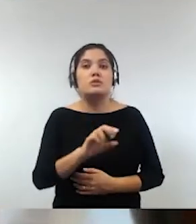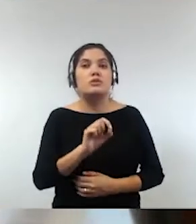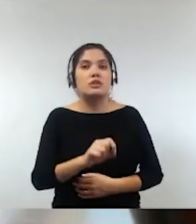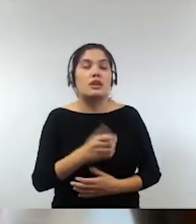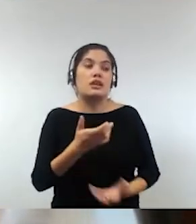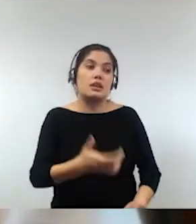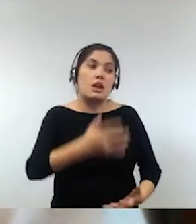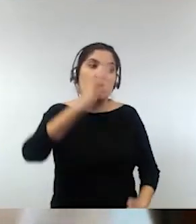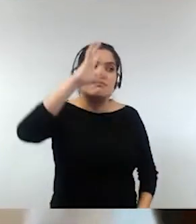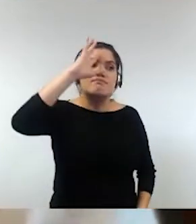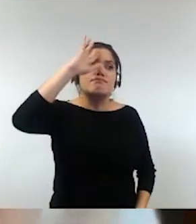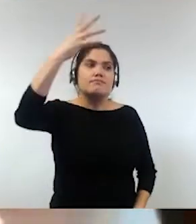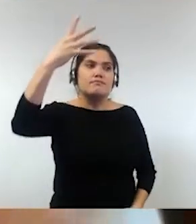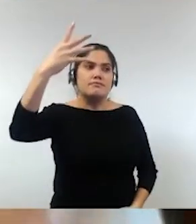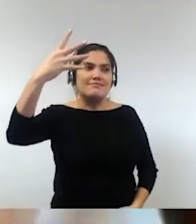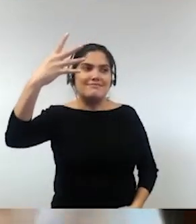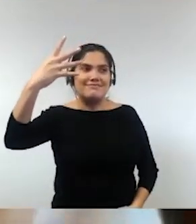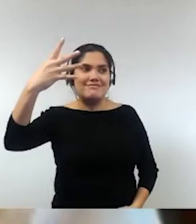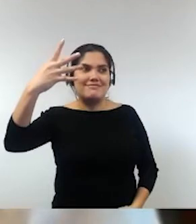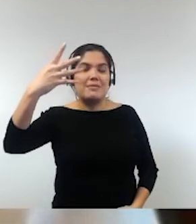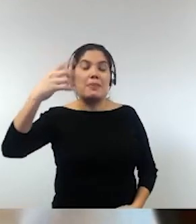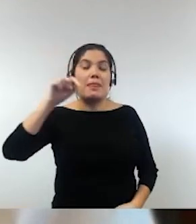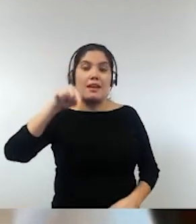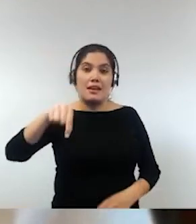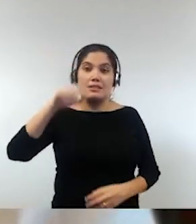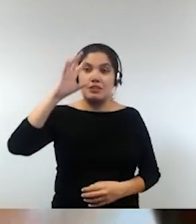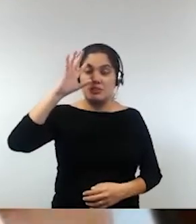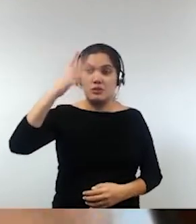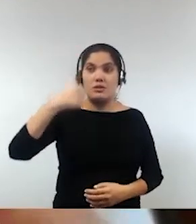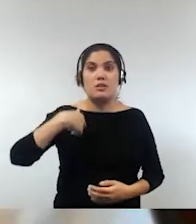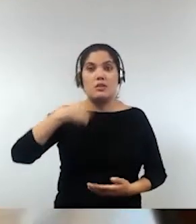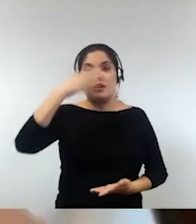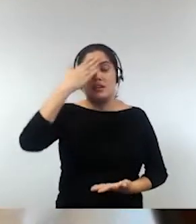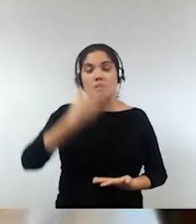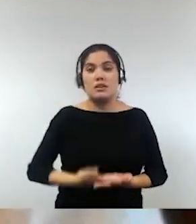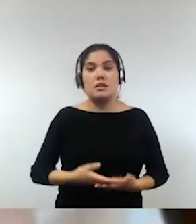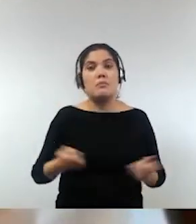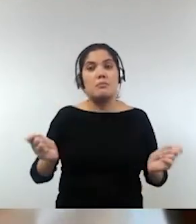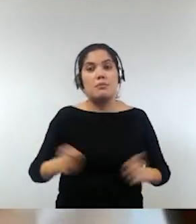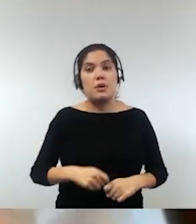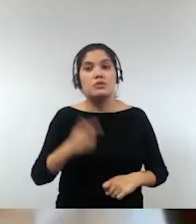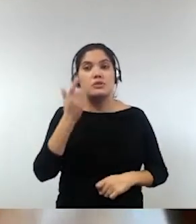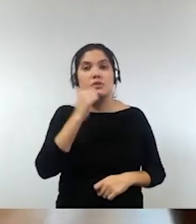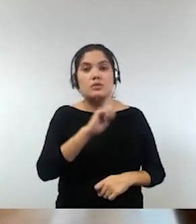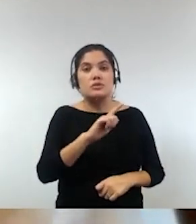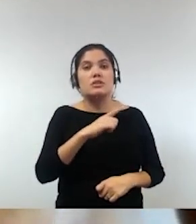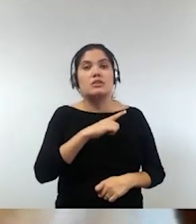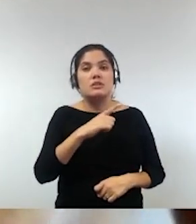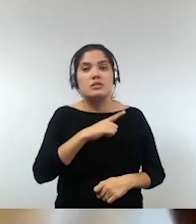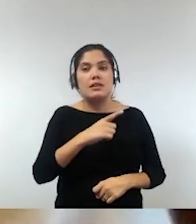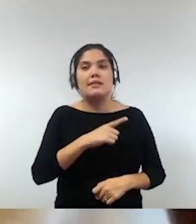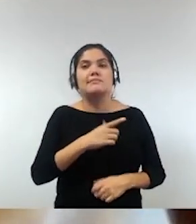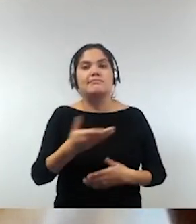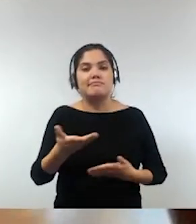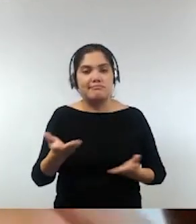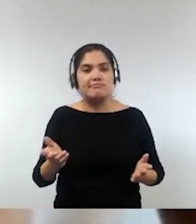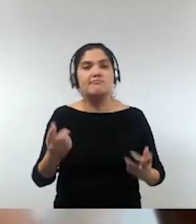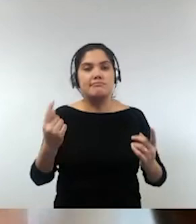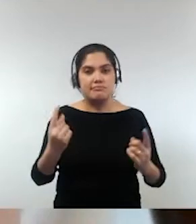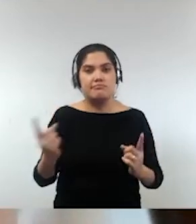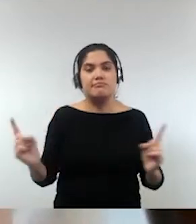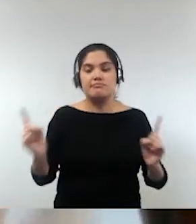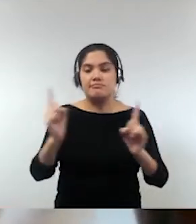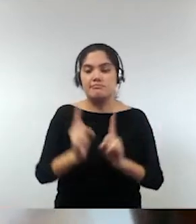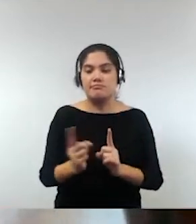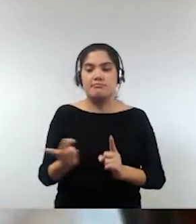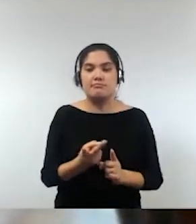uma solução. Essa solução, creio, pode ser obtida através de um método autocompositivo, pode